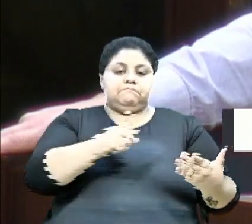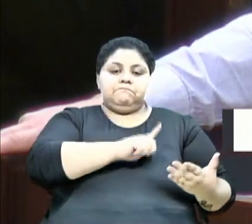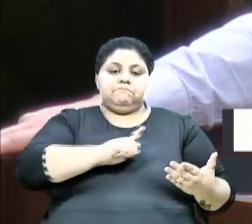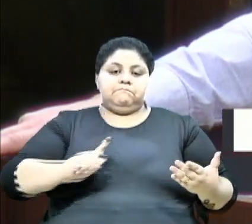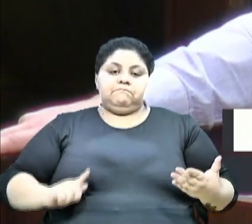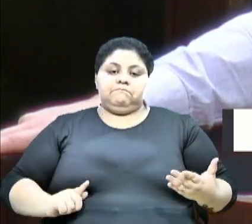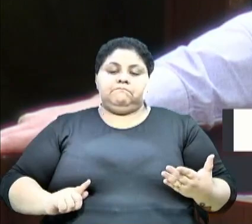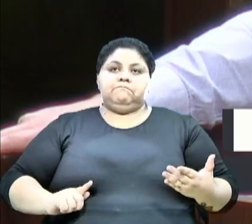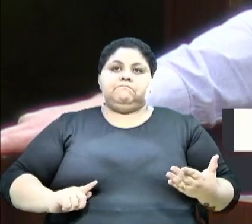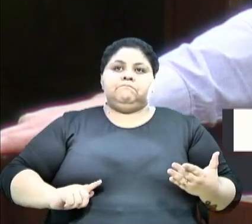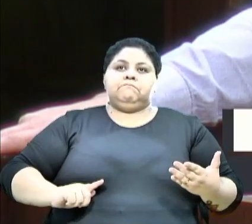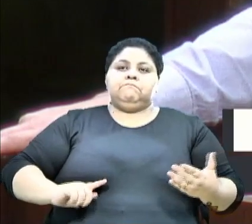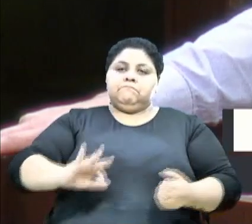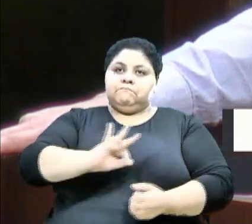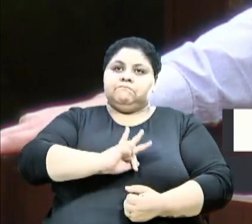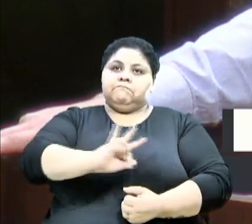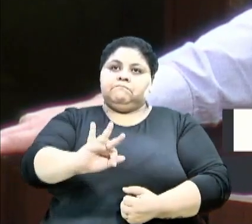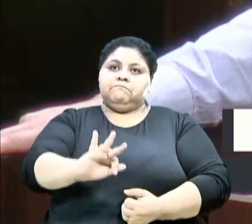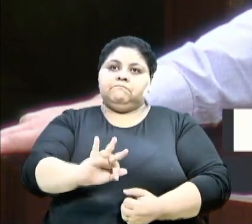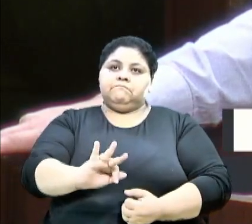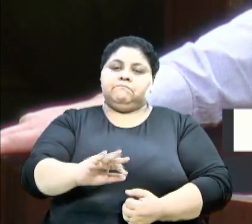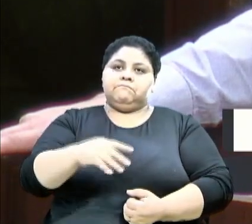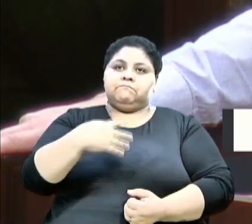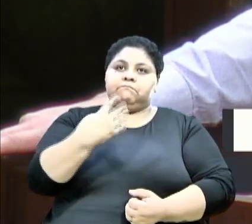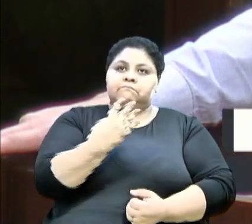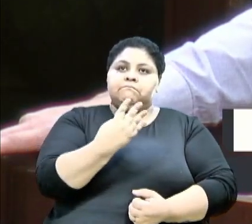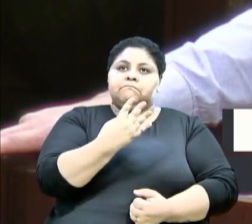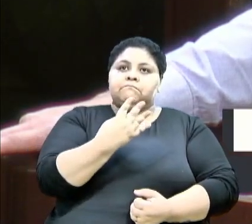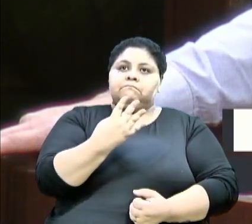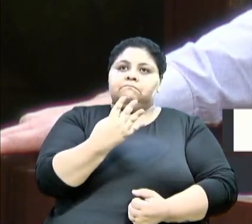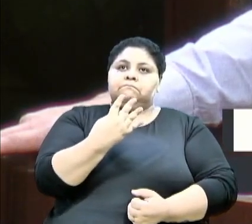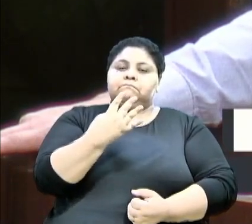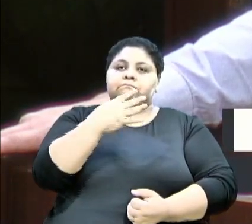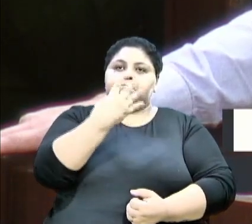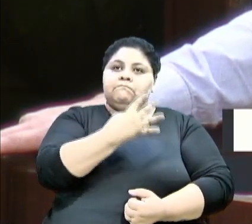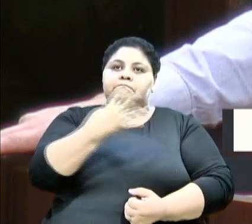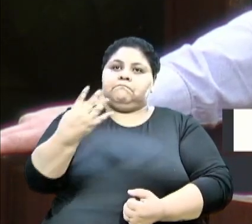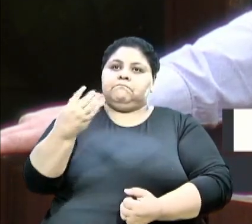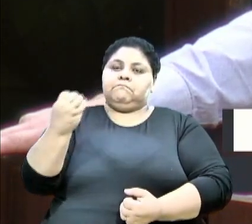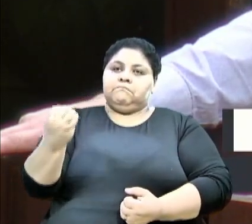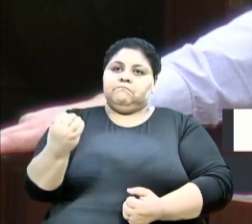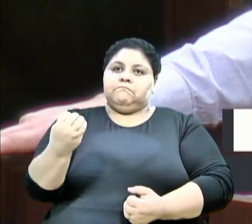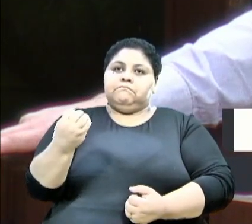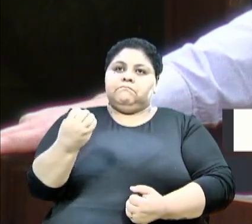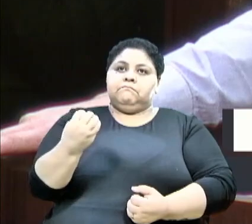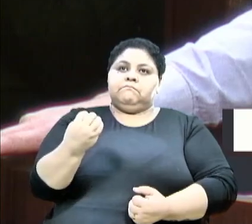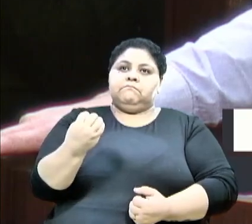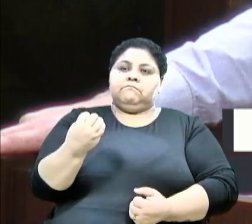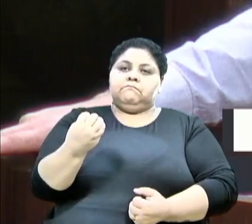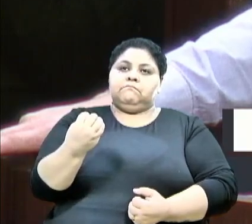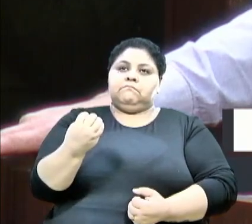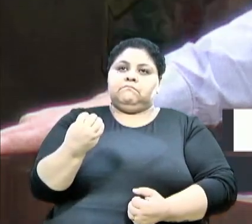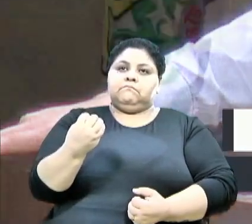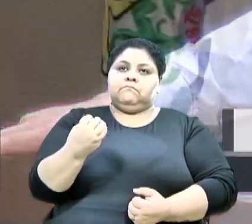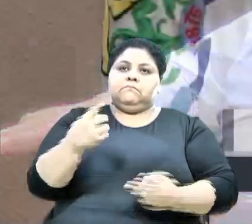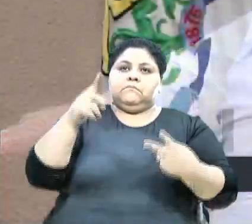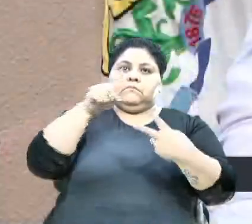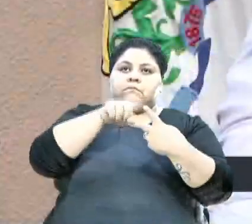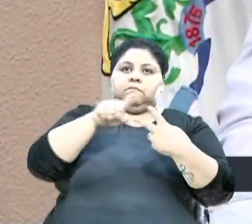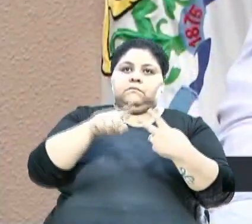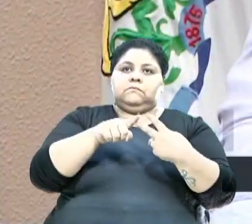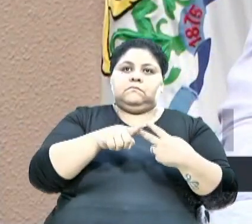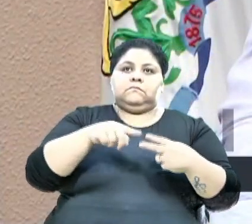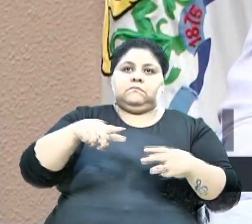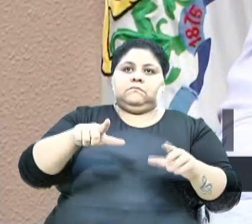governo federal, são 440 unidades, São Genaro 1 e São Genaro 2, onde o nosso